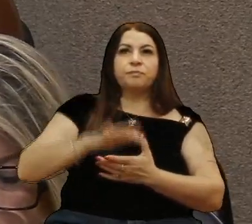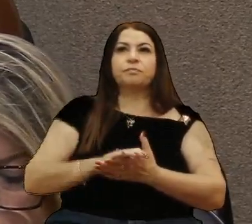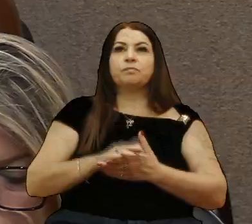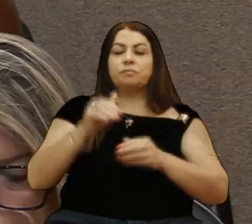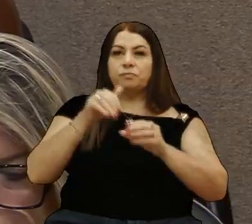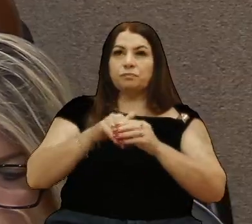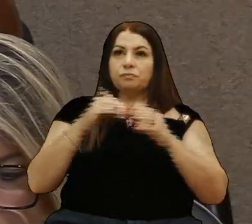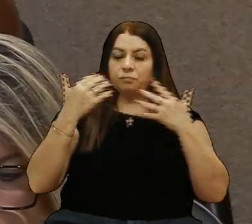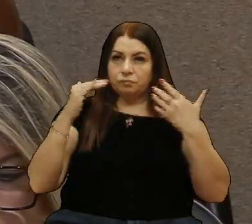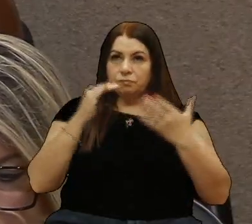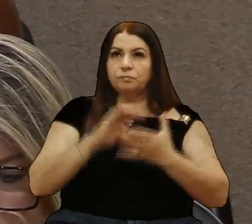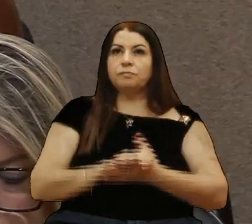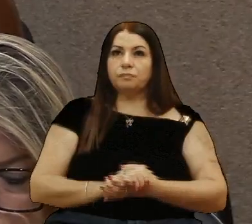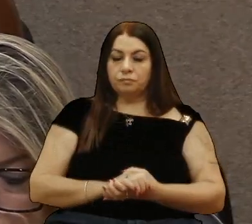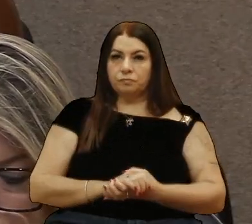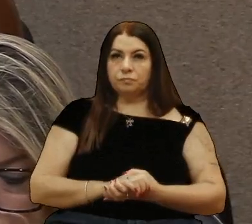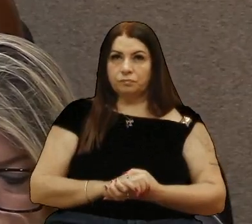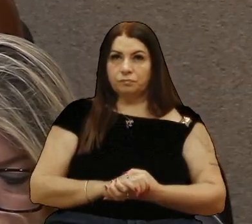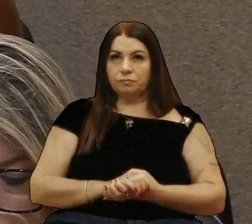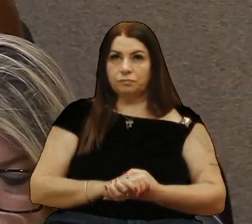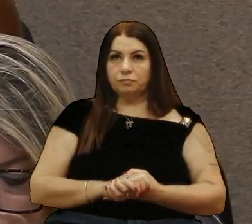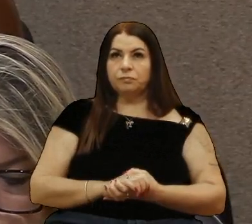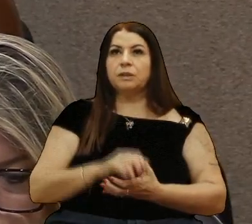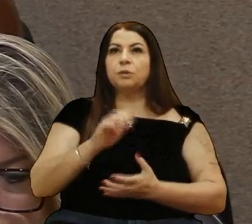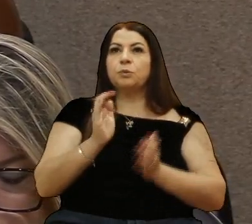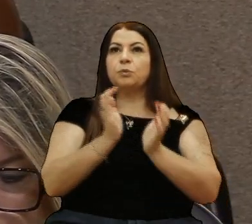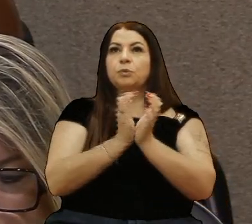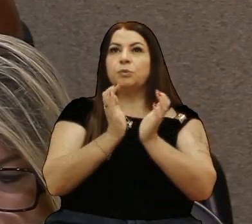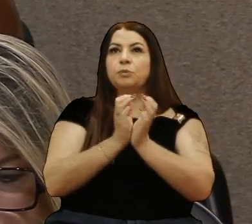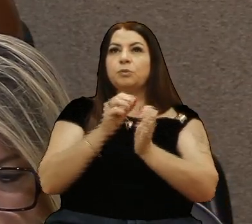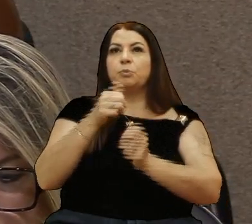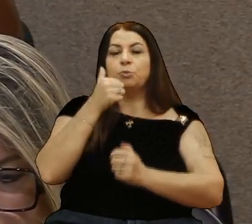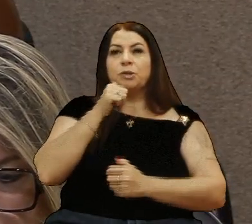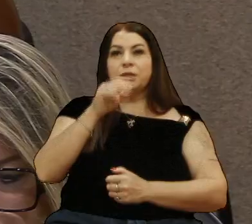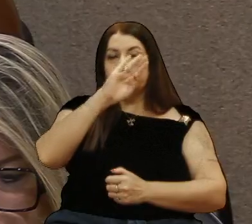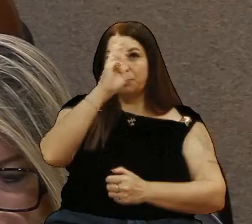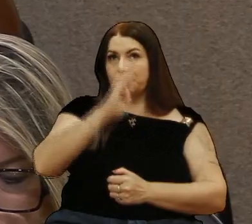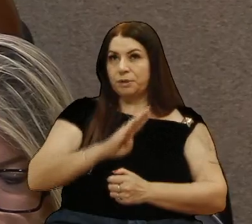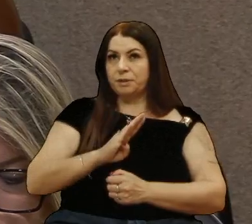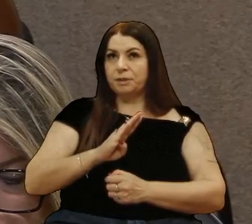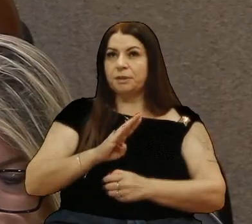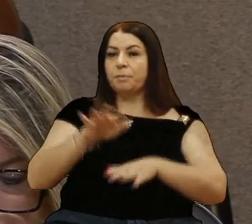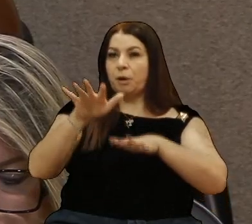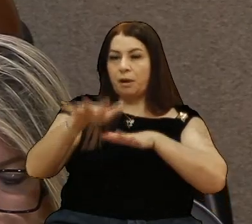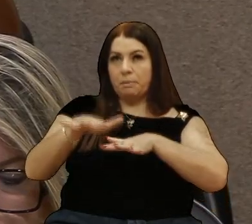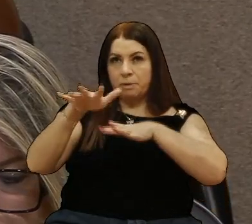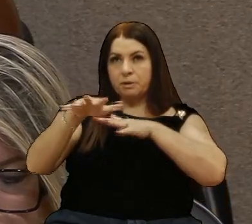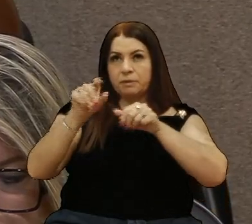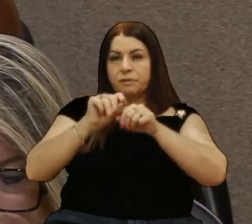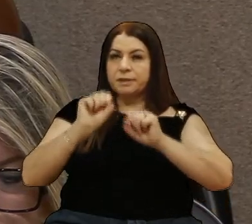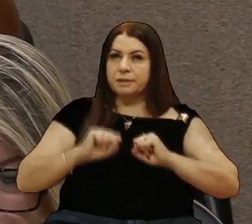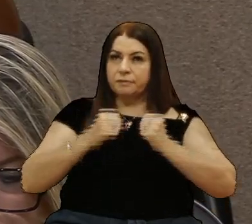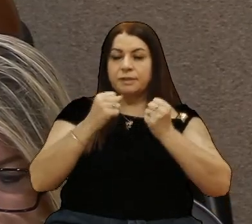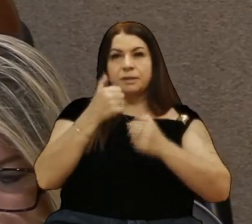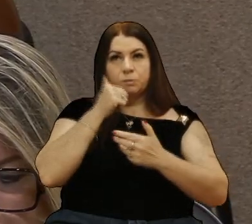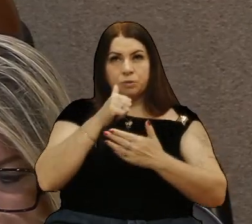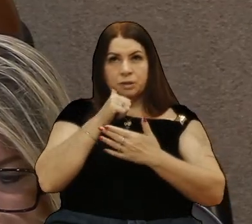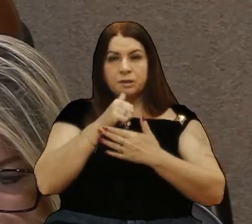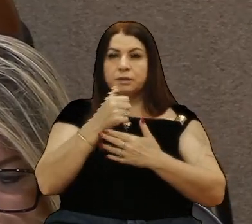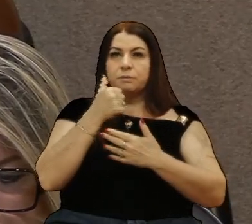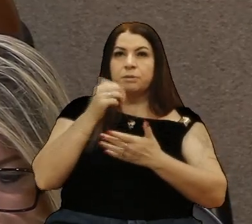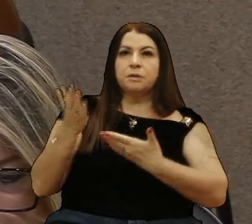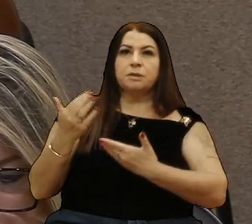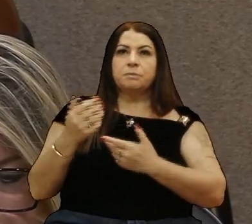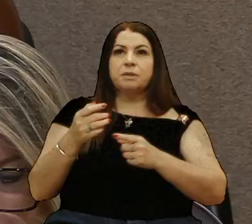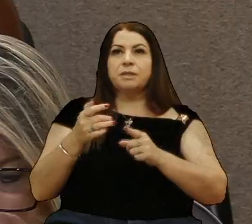voto de congratulação vai para o Grupo de Mulheres do Brasil, pela caminhada realizada em defesa das mulheres e meninas